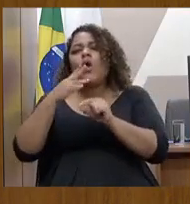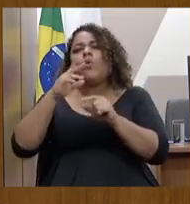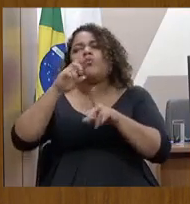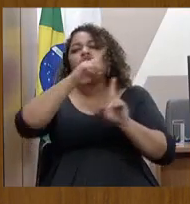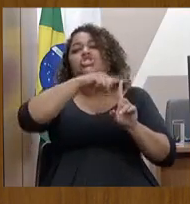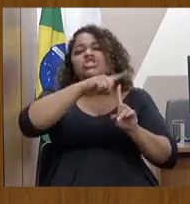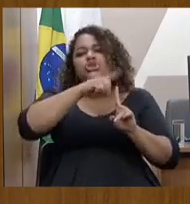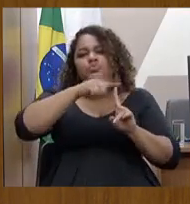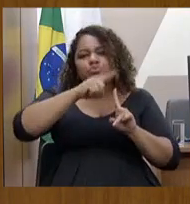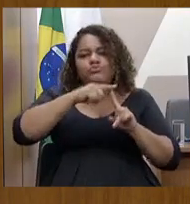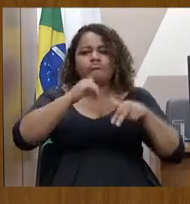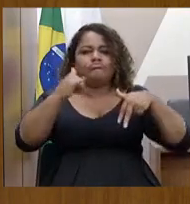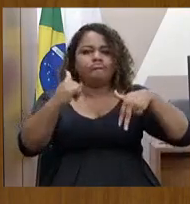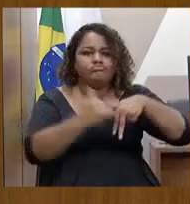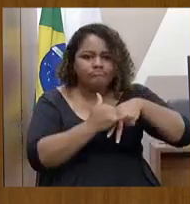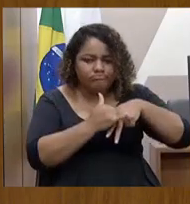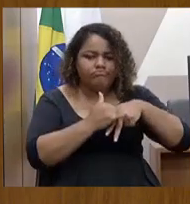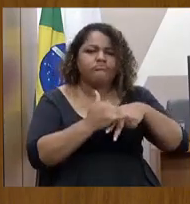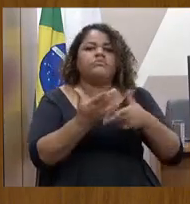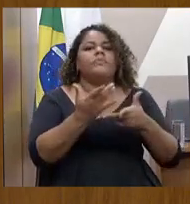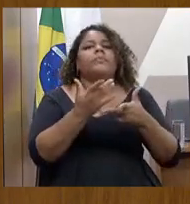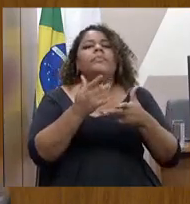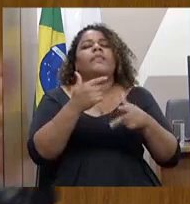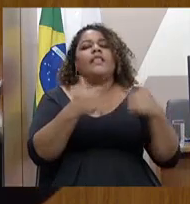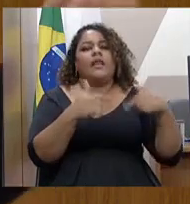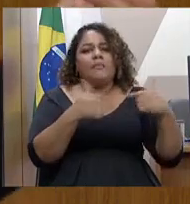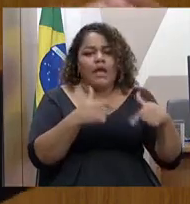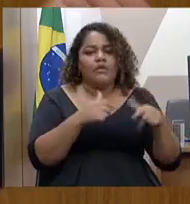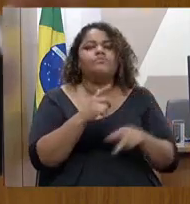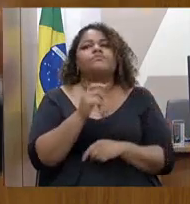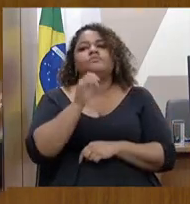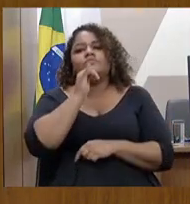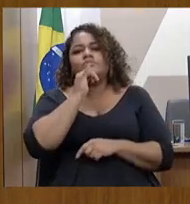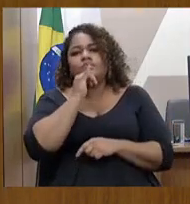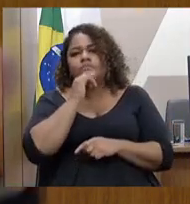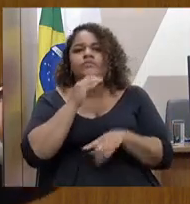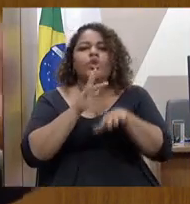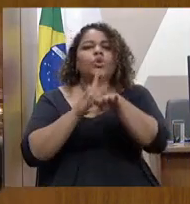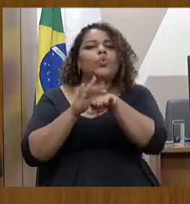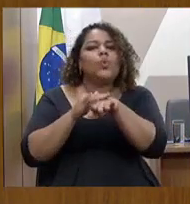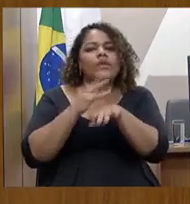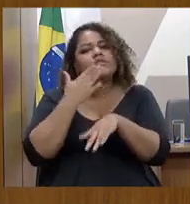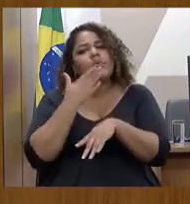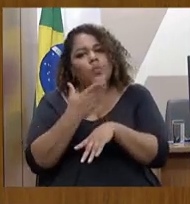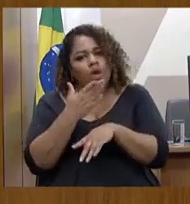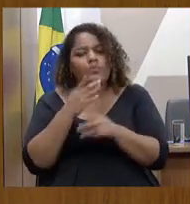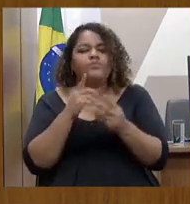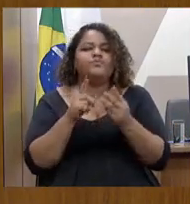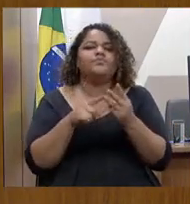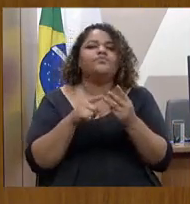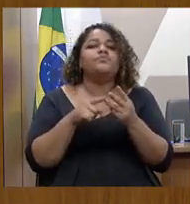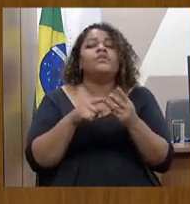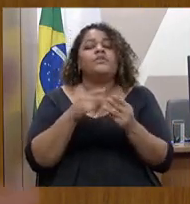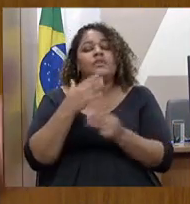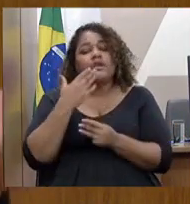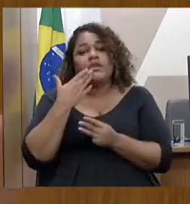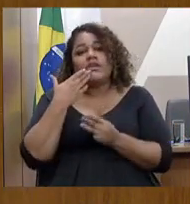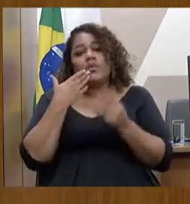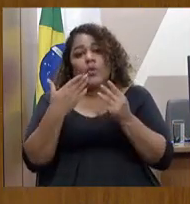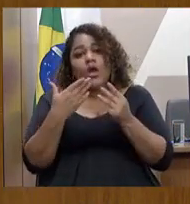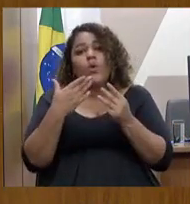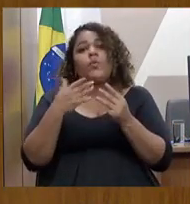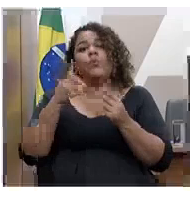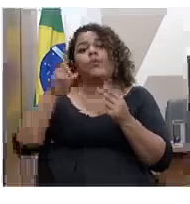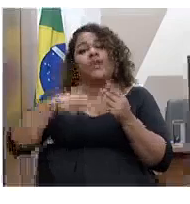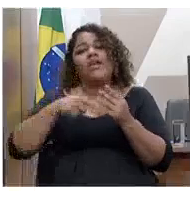nós separamos aqui os acidentes típicos de trabalho e separando aqueles que foram oriundos foram notificados